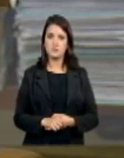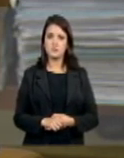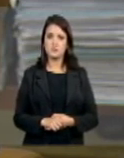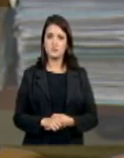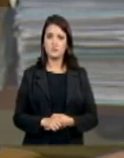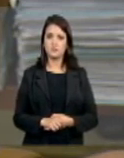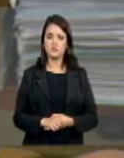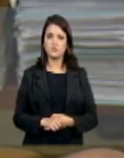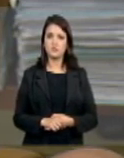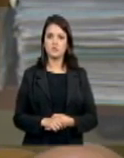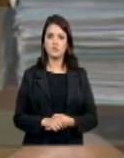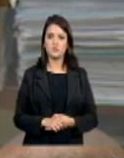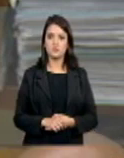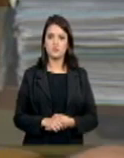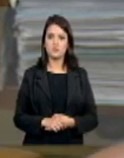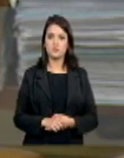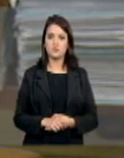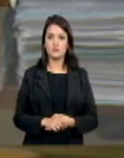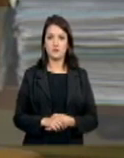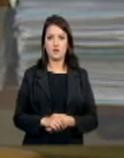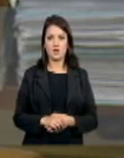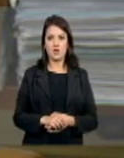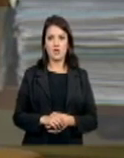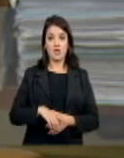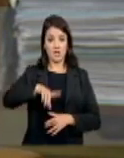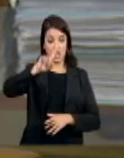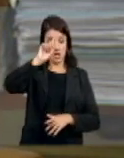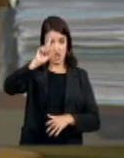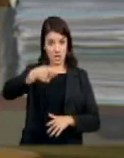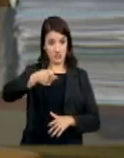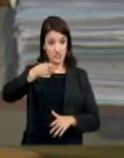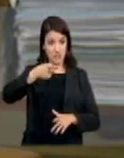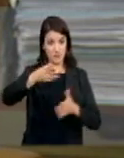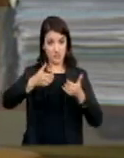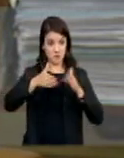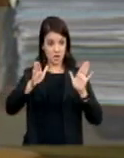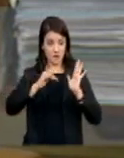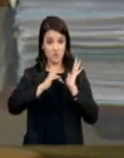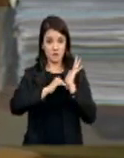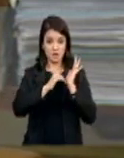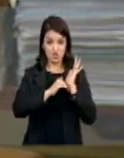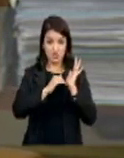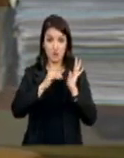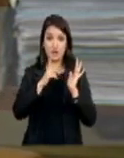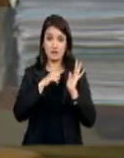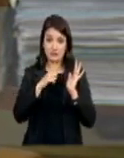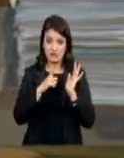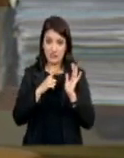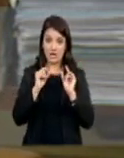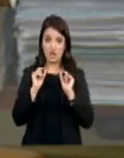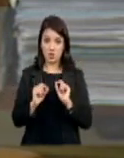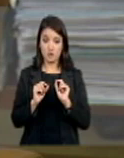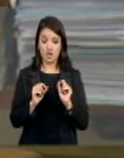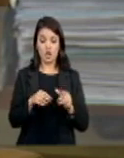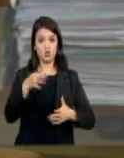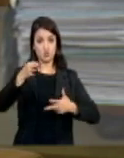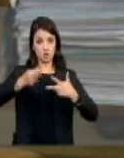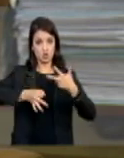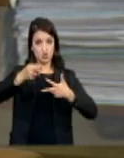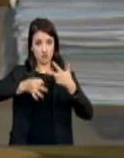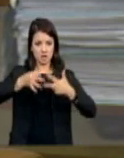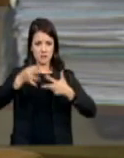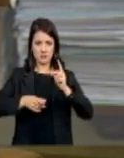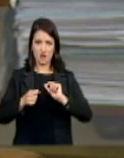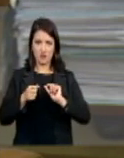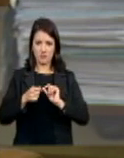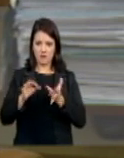que é determinação de quebra do sigilo bancário por venha de ato emanado de órgãos do poder judiciário cuja